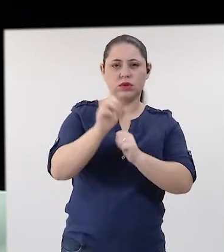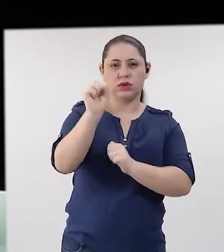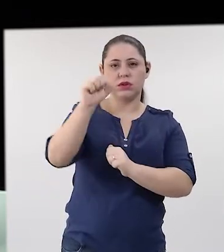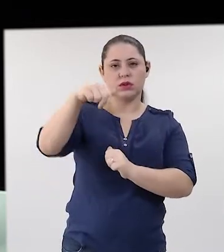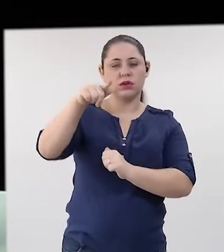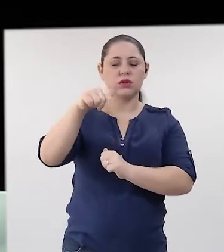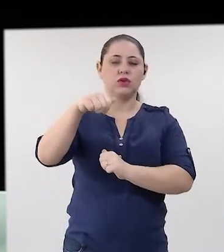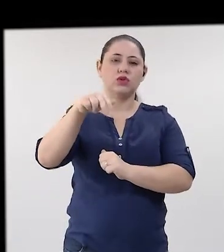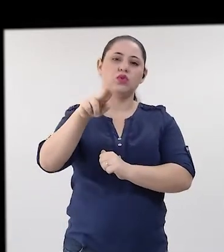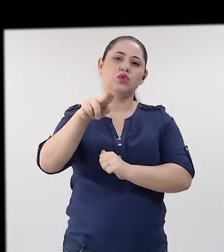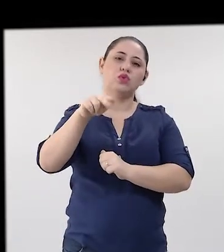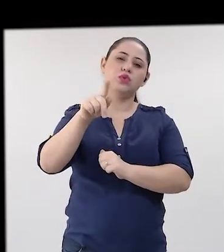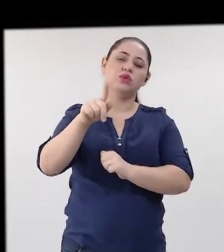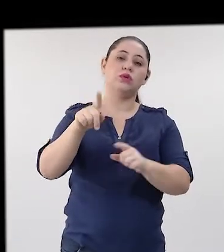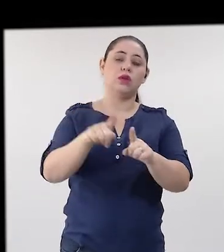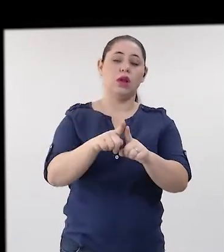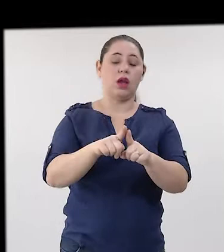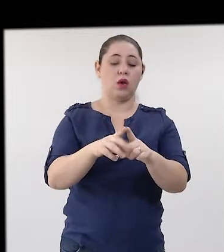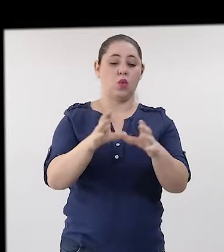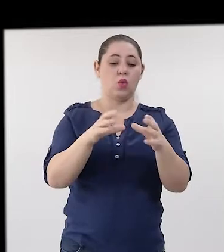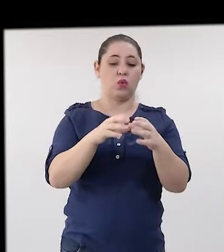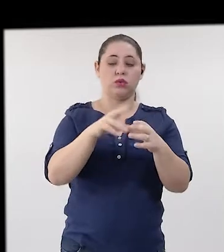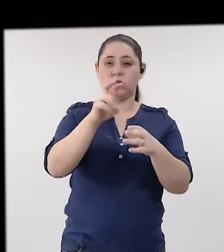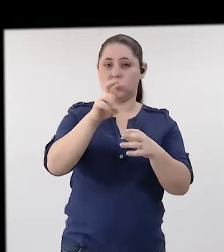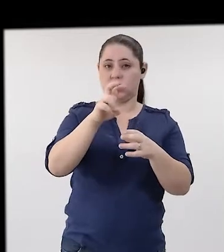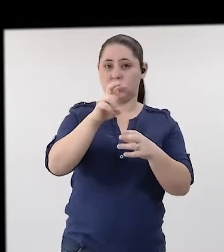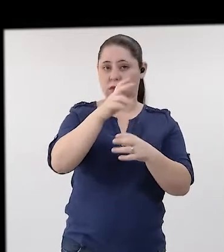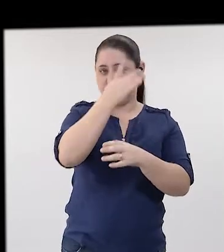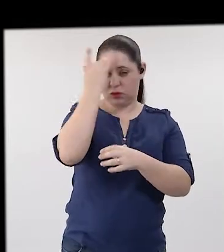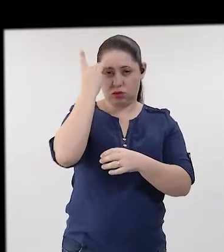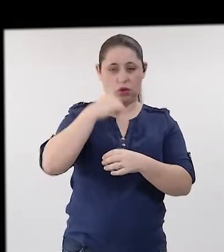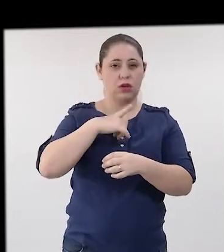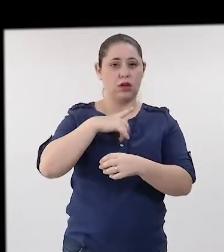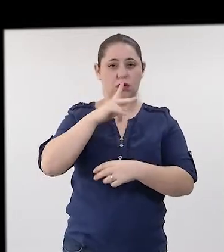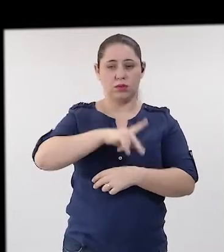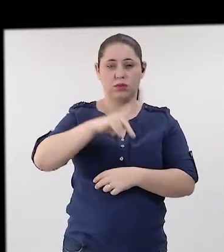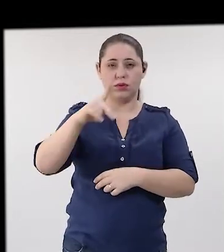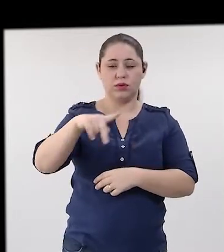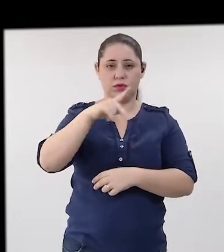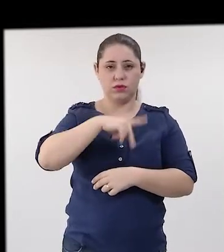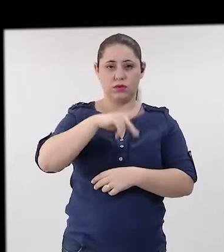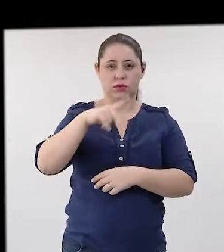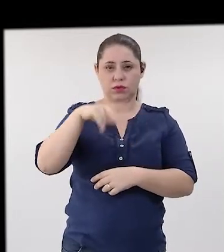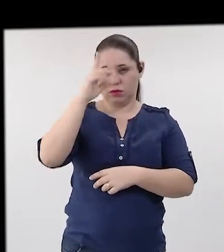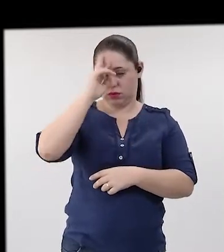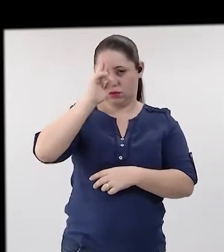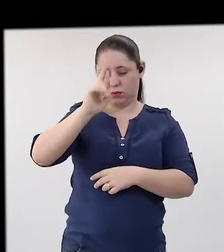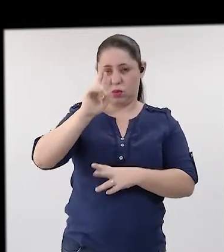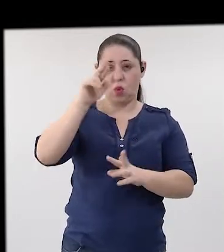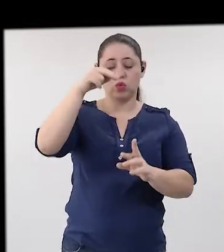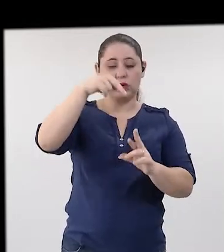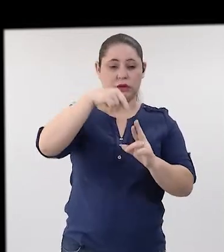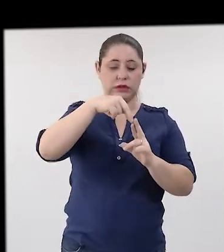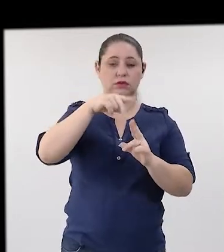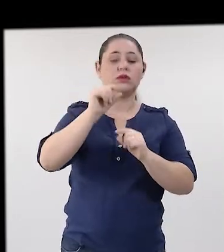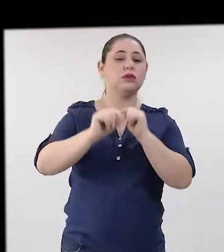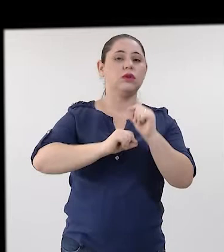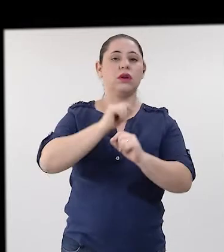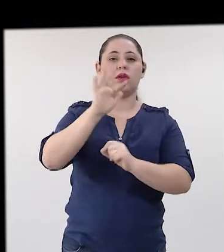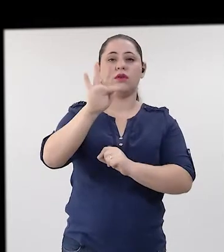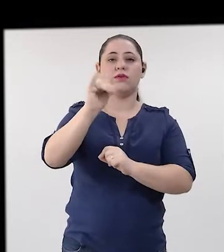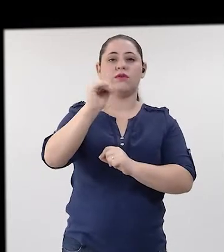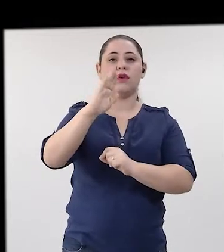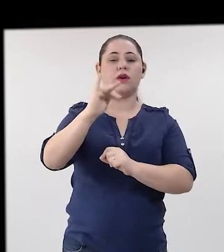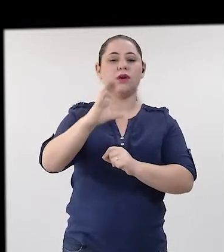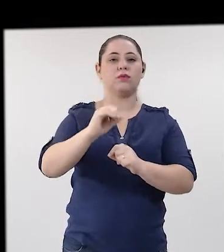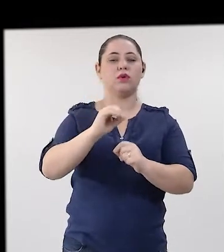Maratona da Samsung. A gente é uma equipe composta por 5 integrantes, então tem um professor responsável, que é o Fábio Duarte.